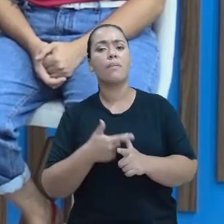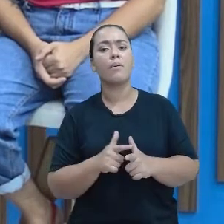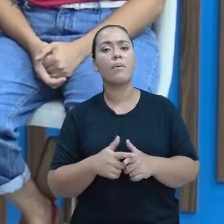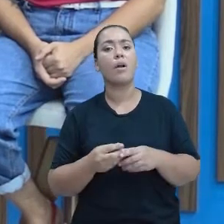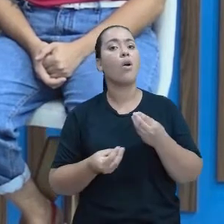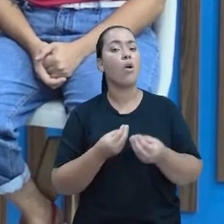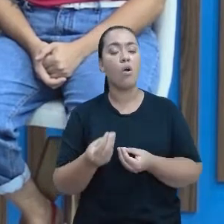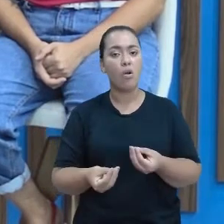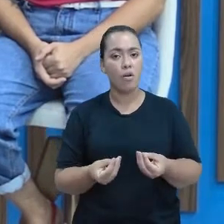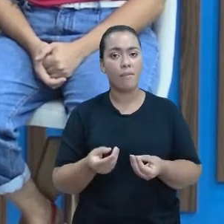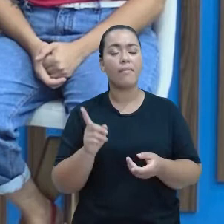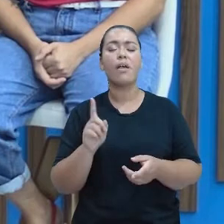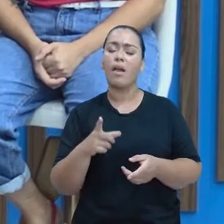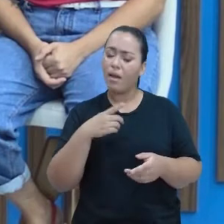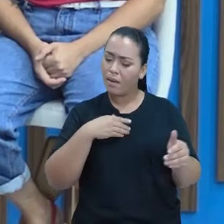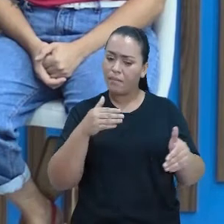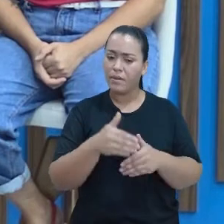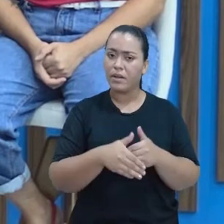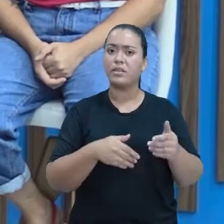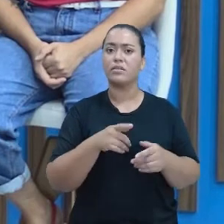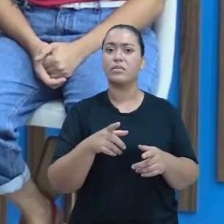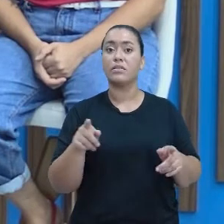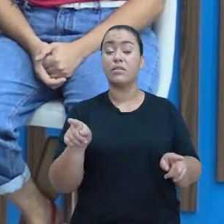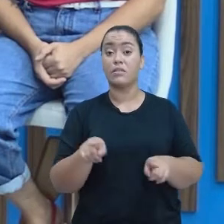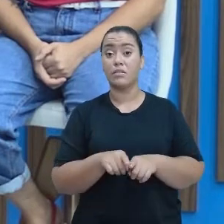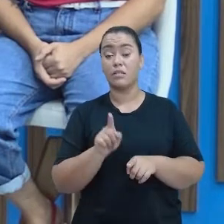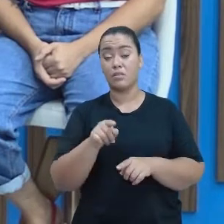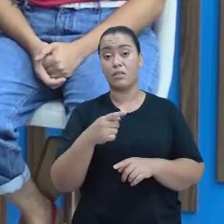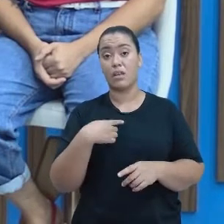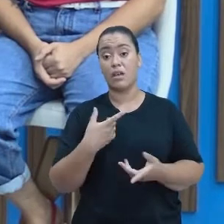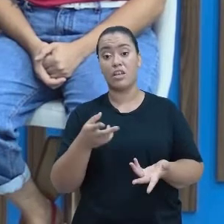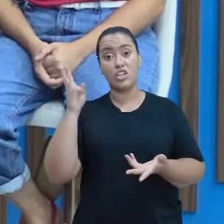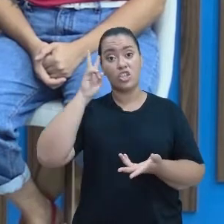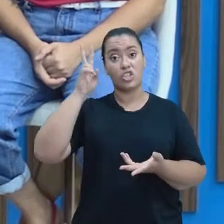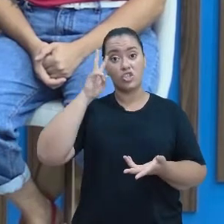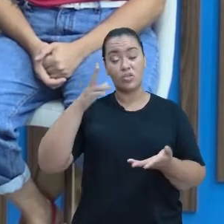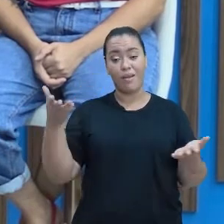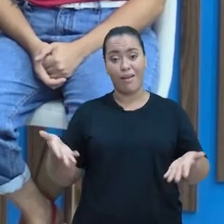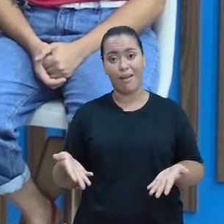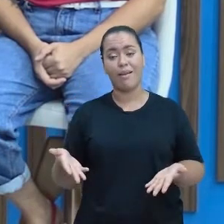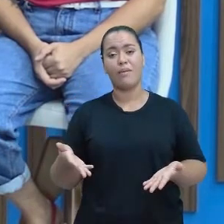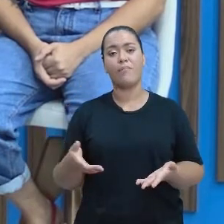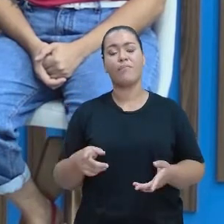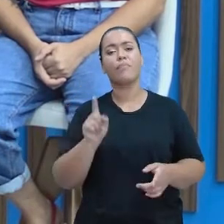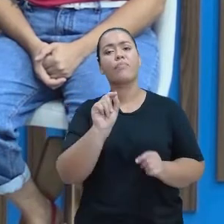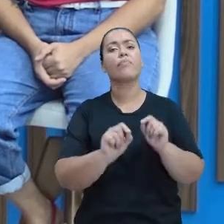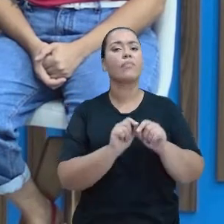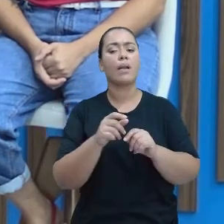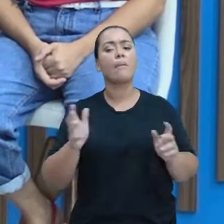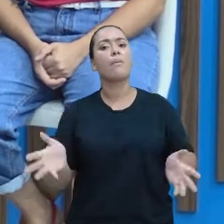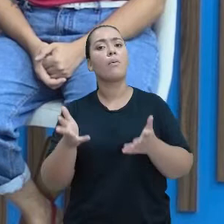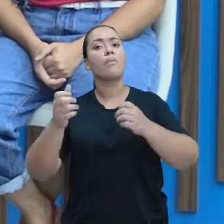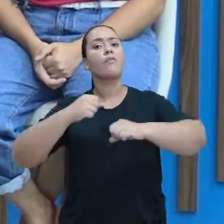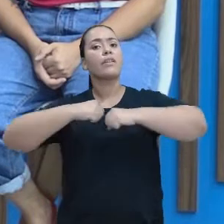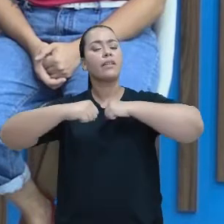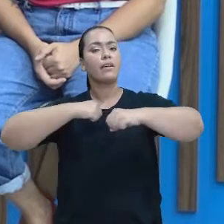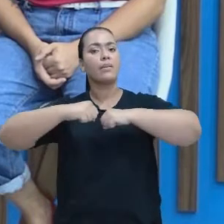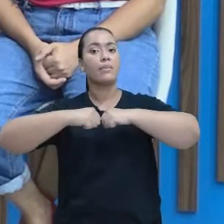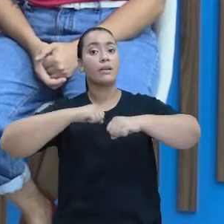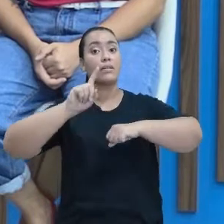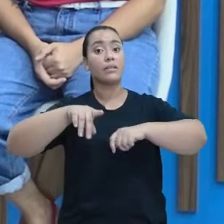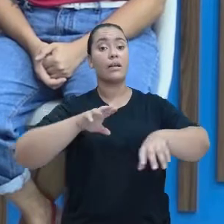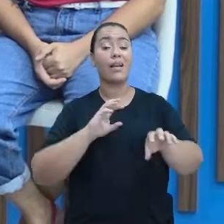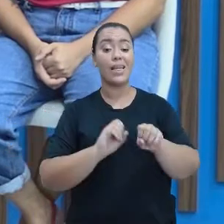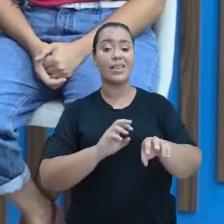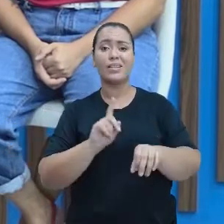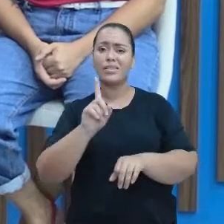faz parte disso do que você está fazendo, dessa história que você está fazendo. promover esse debate. Então, a educação tem